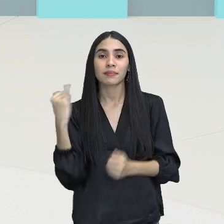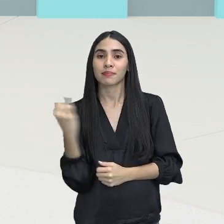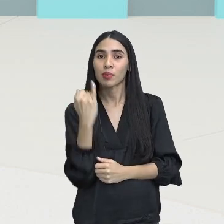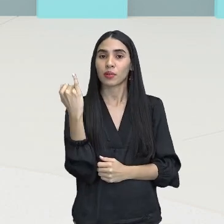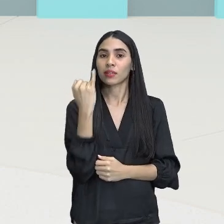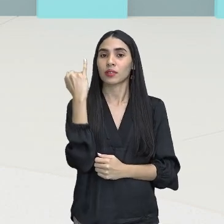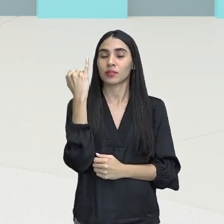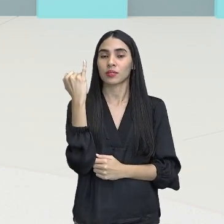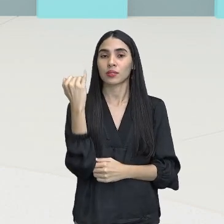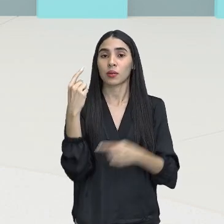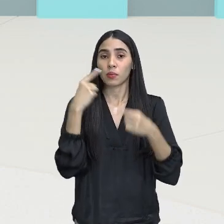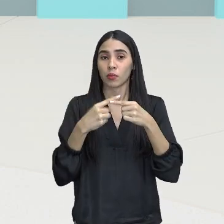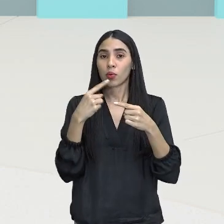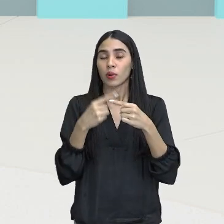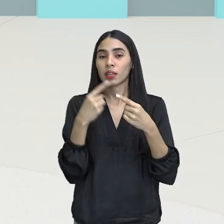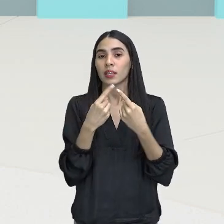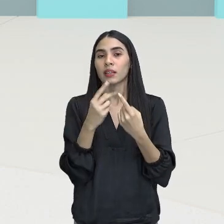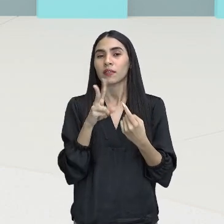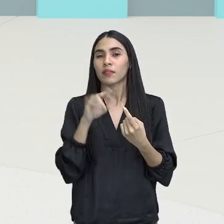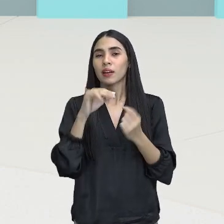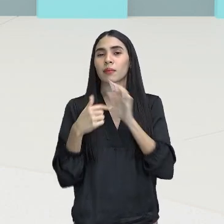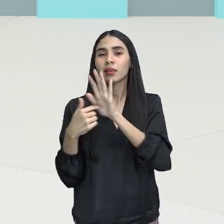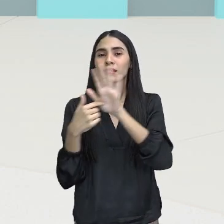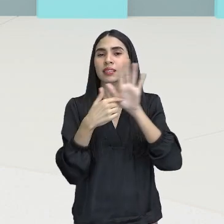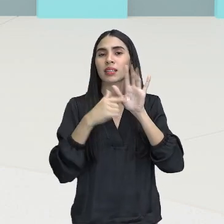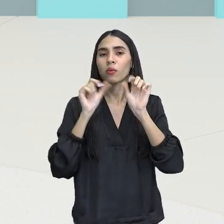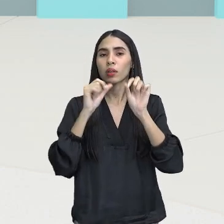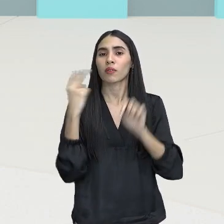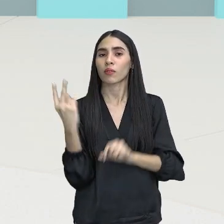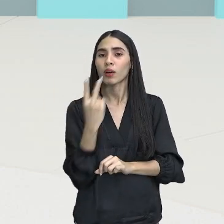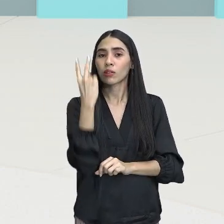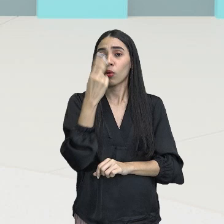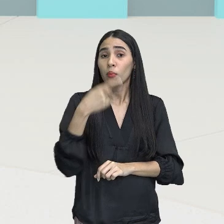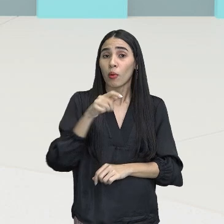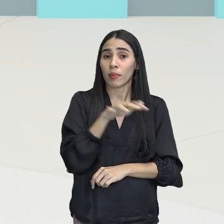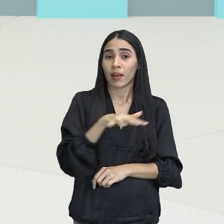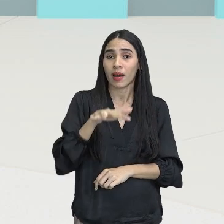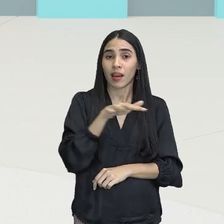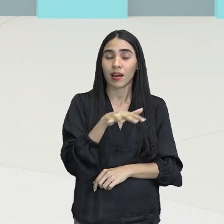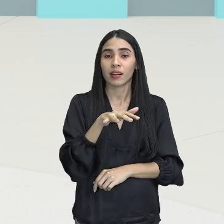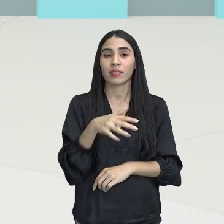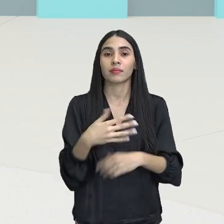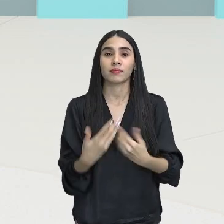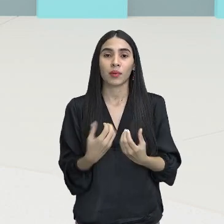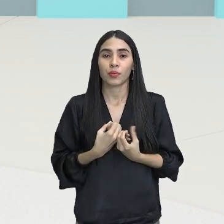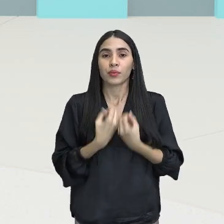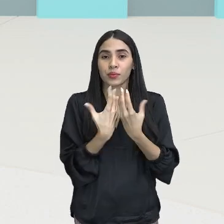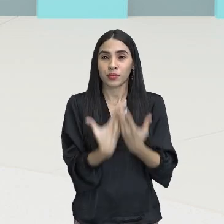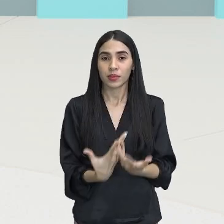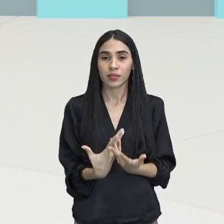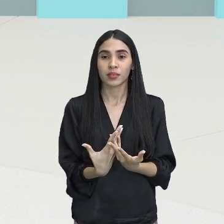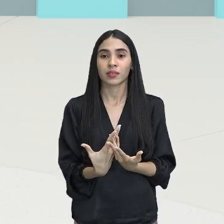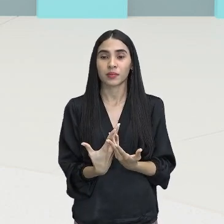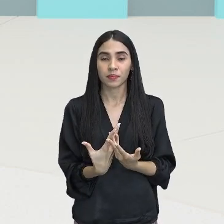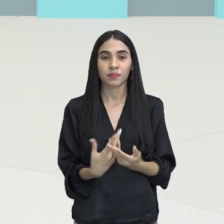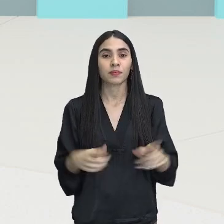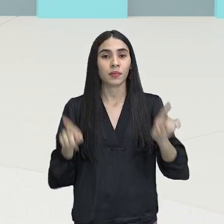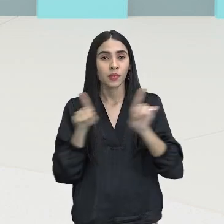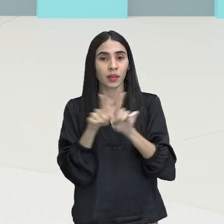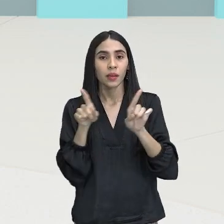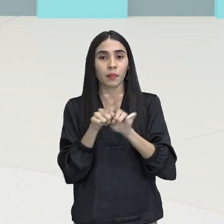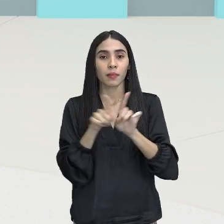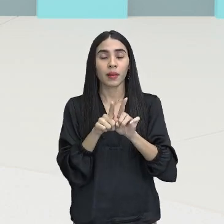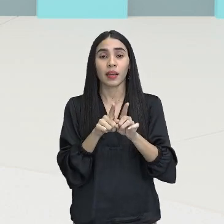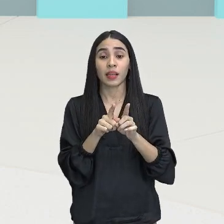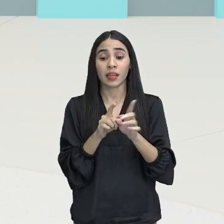relevante, porque nos traz a riqueza. Então, essa expressão também que chega